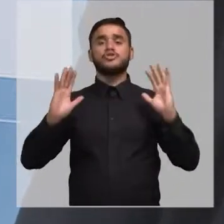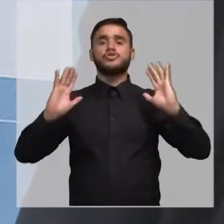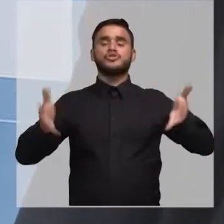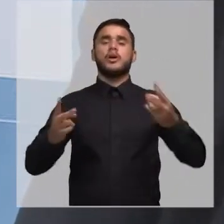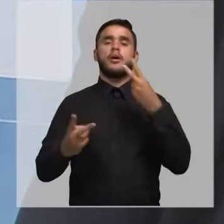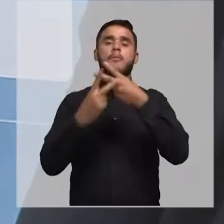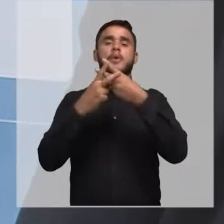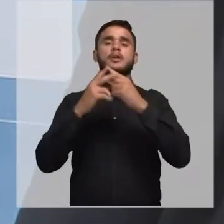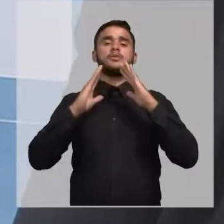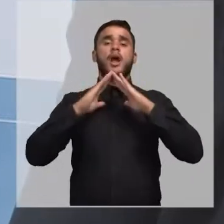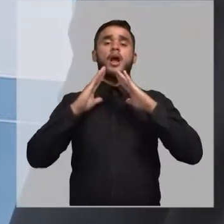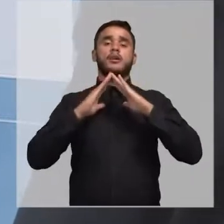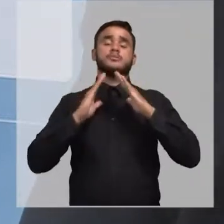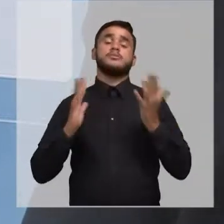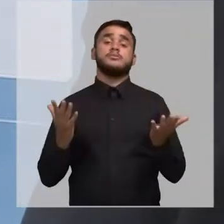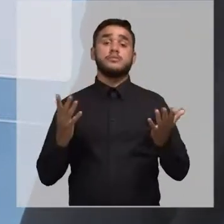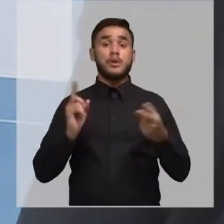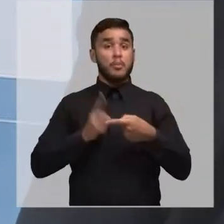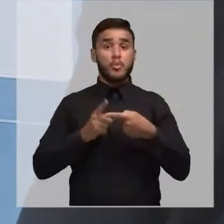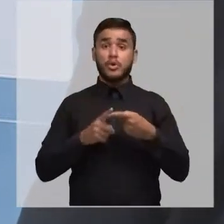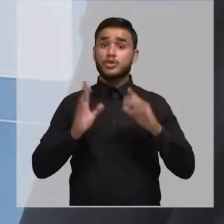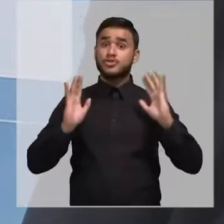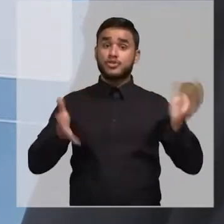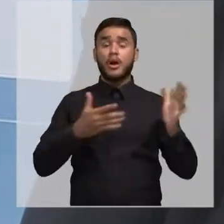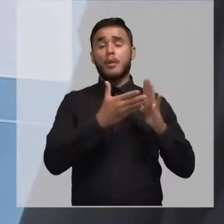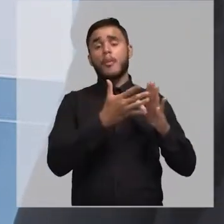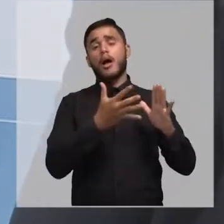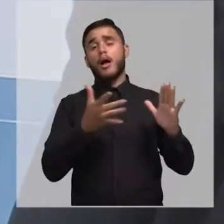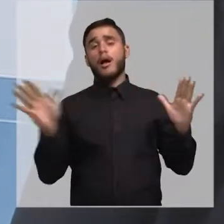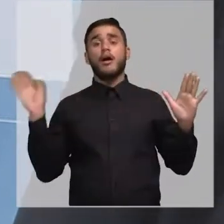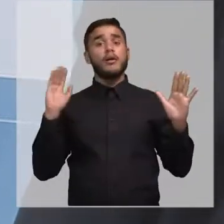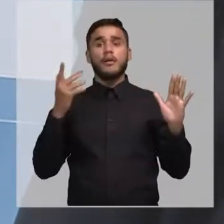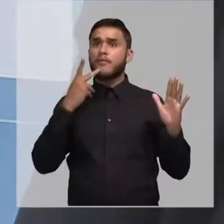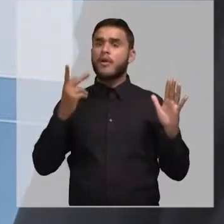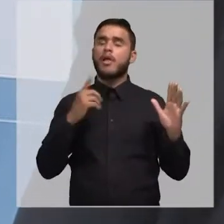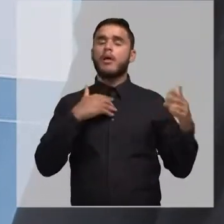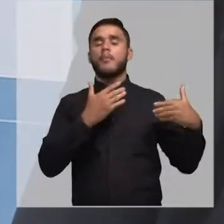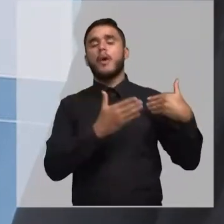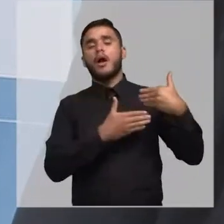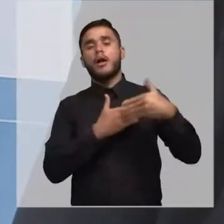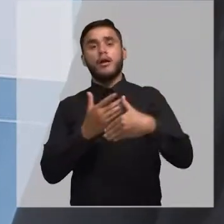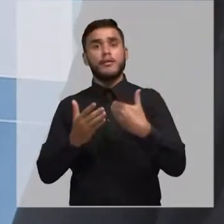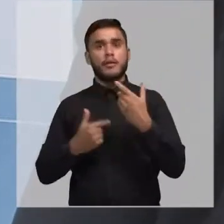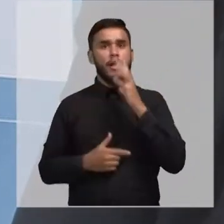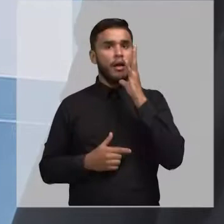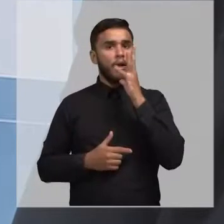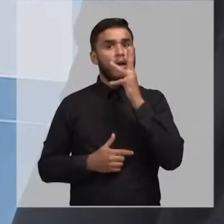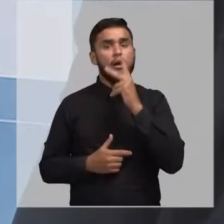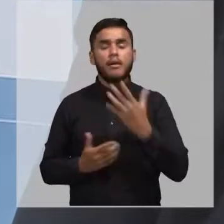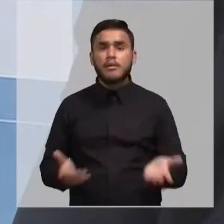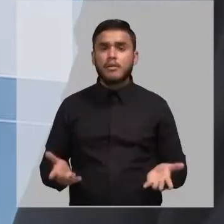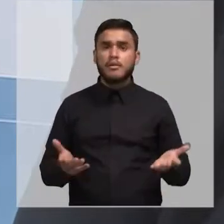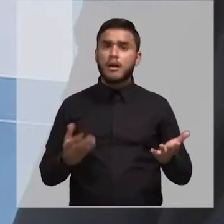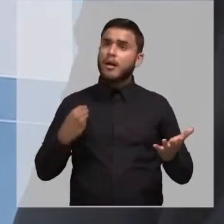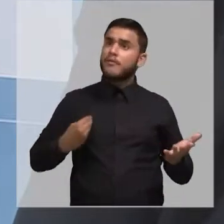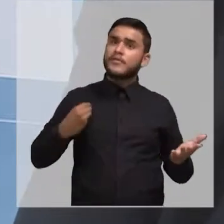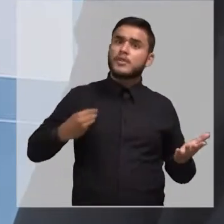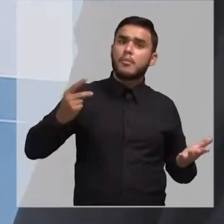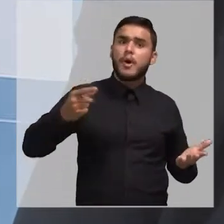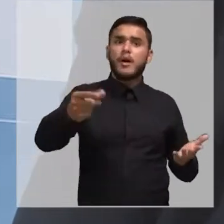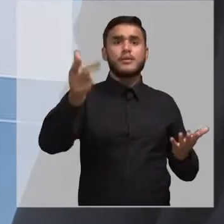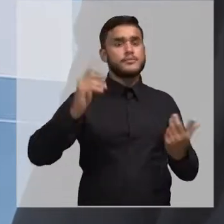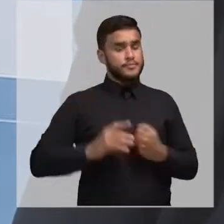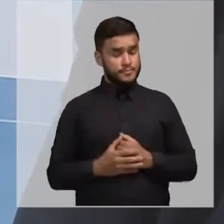prisão domiciliar, por causa da questão da segunda instância. Senão ainda estaria solto. Né? A questão da segunda